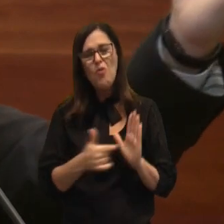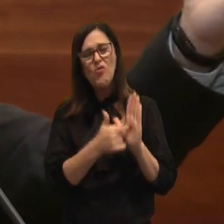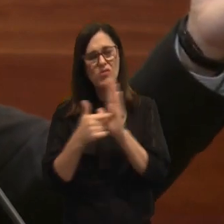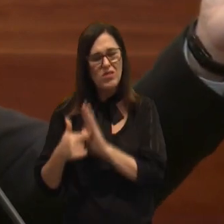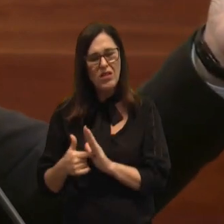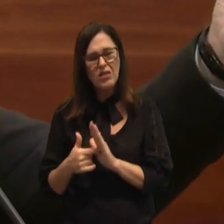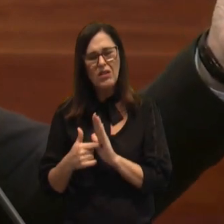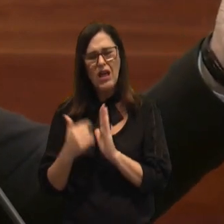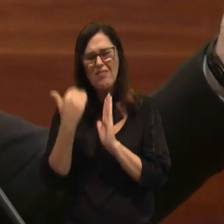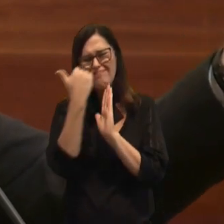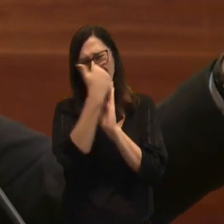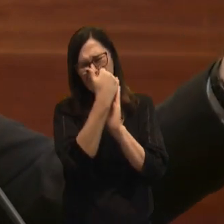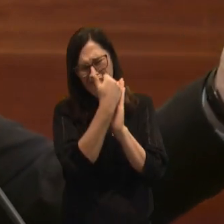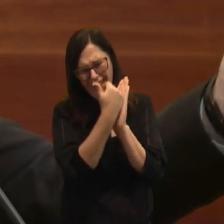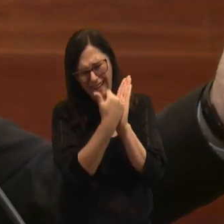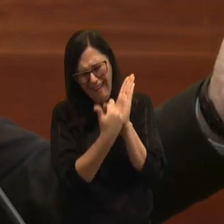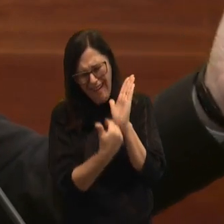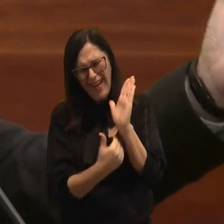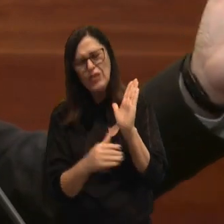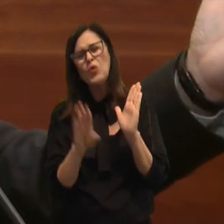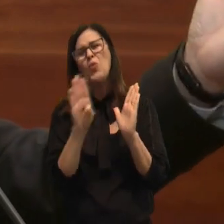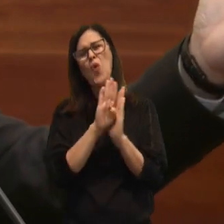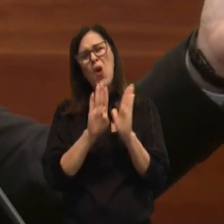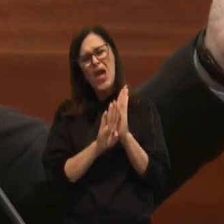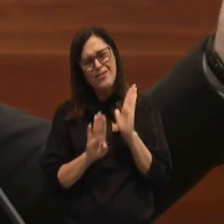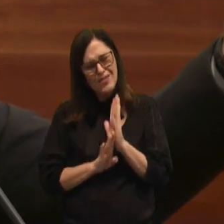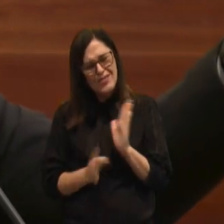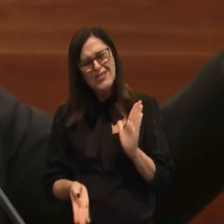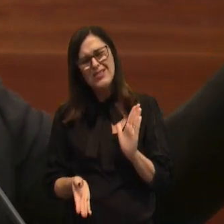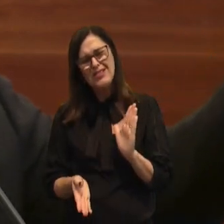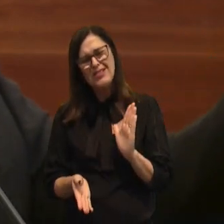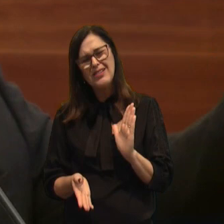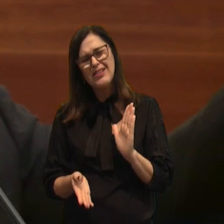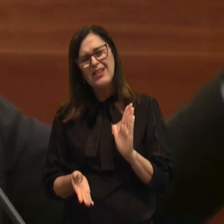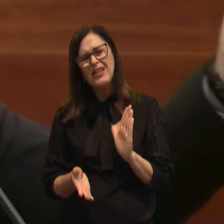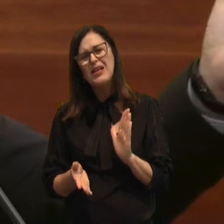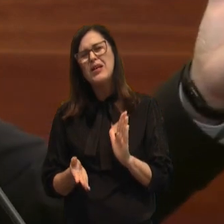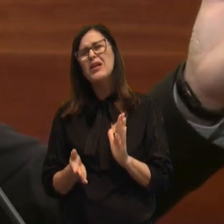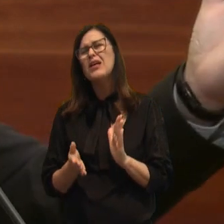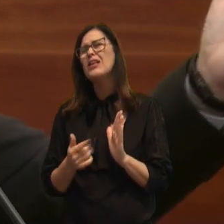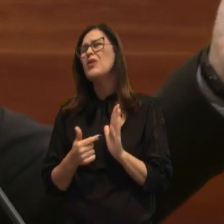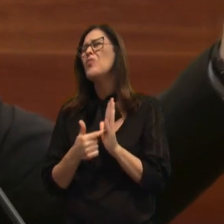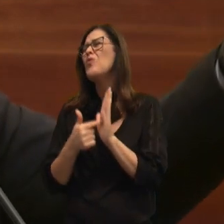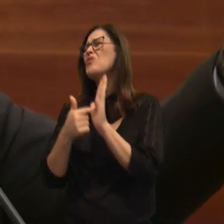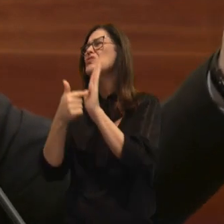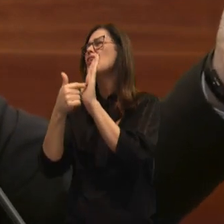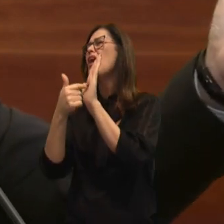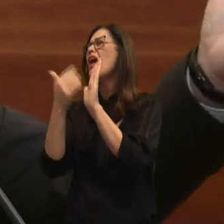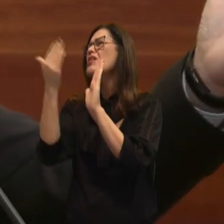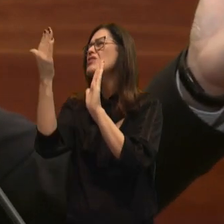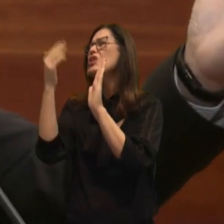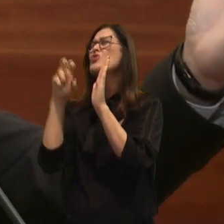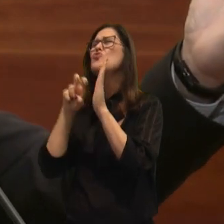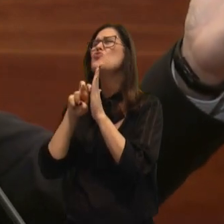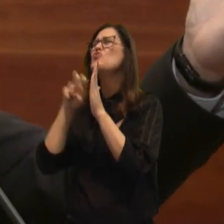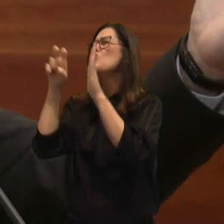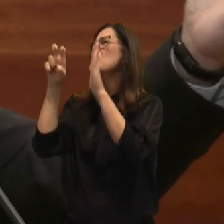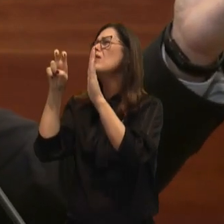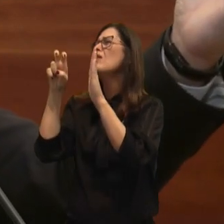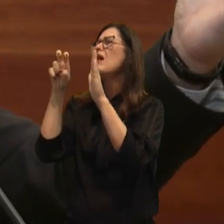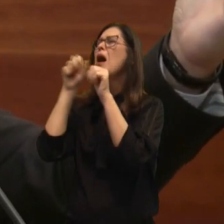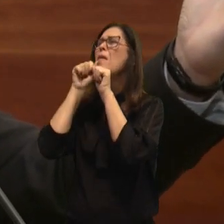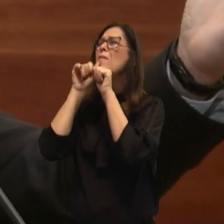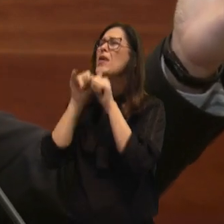uma lista, Senhor, imensa no nosso boletim. Contudo, Pai, nós queremos apresentá-los a Ti, suplicando-te que a